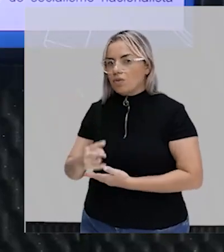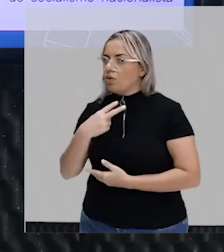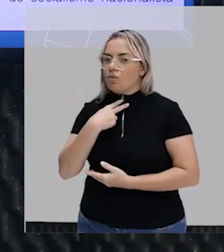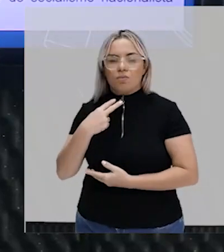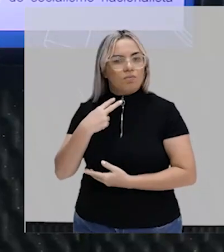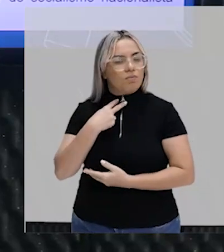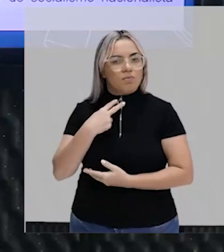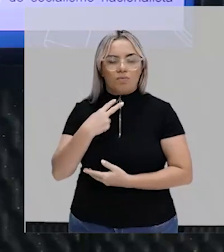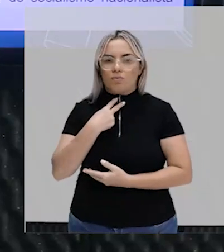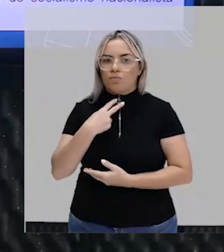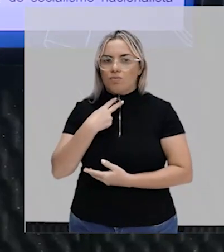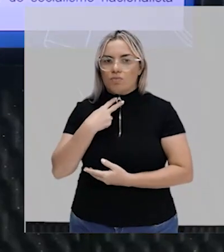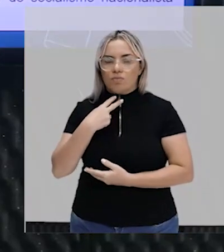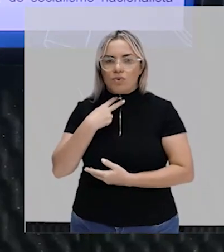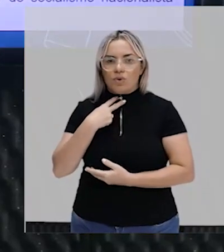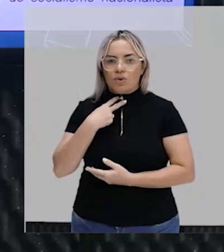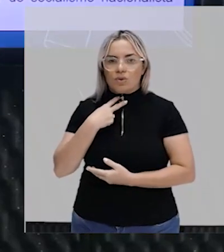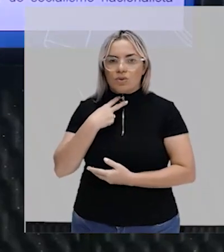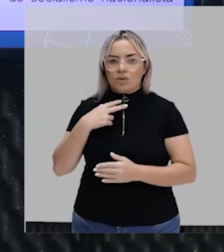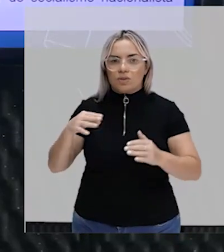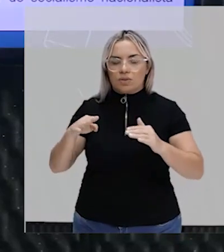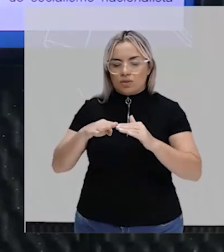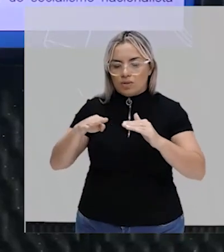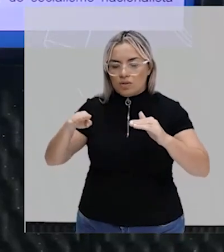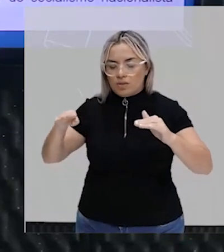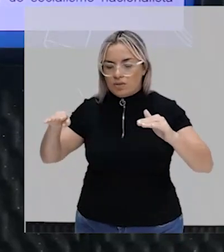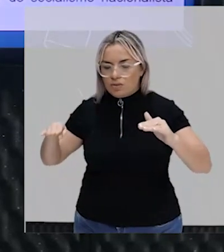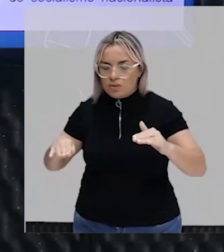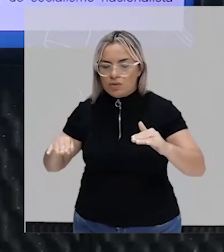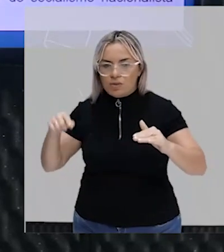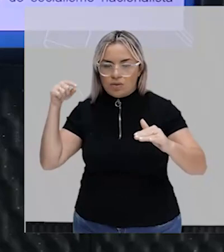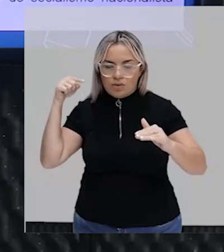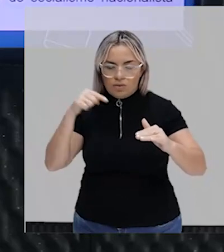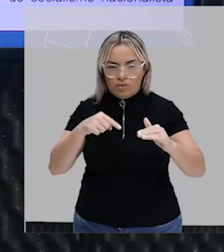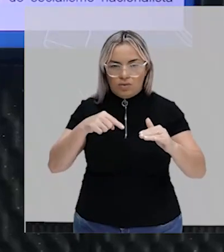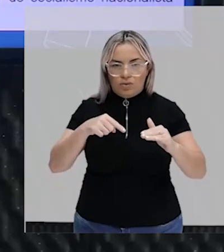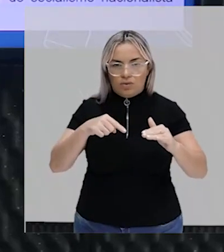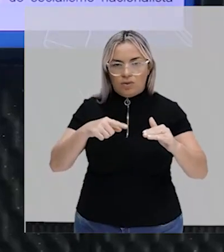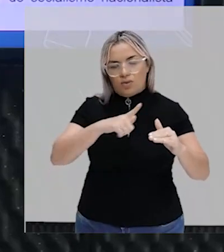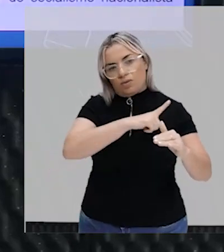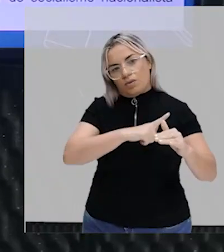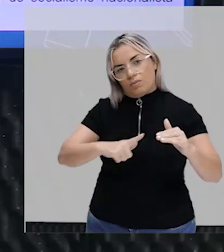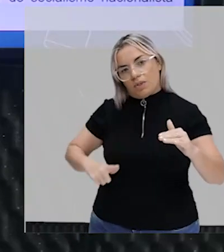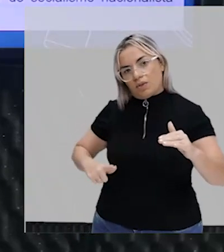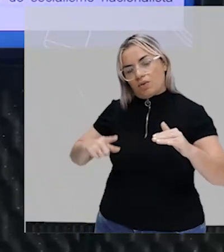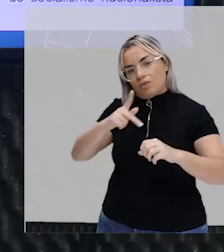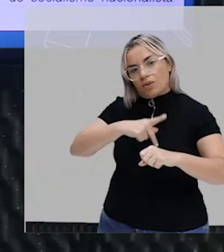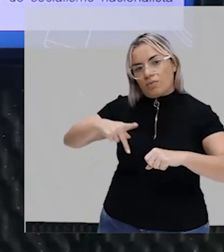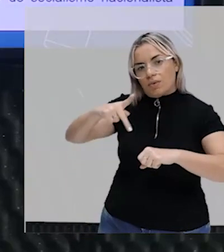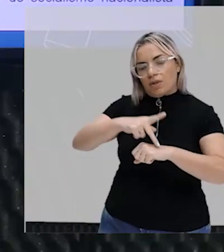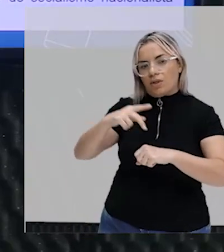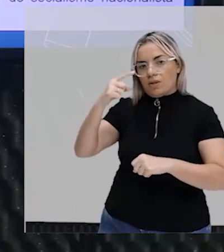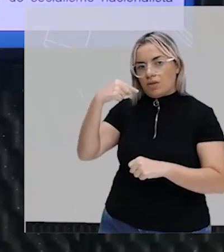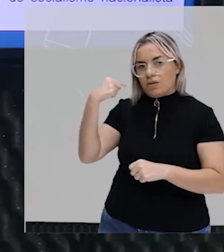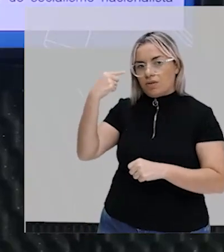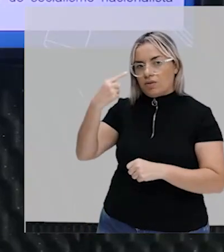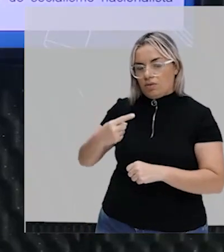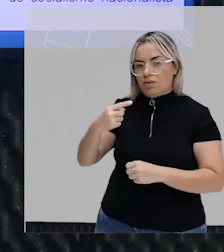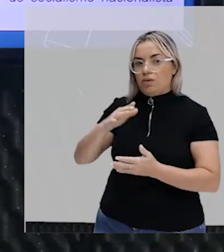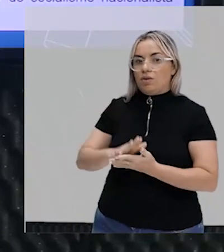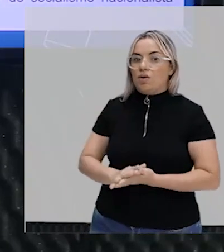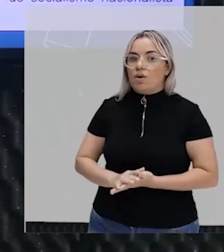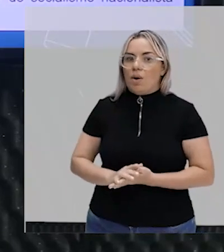hipótese alguma, contrariar a força máxima que seria o governo espanhol, tá certo? E